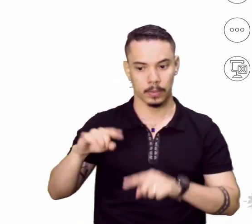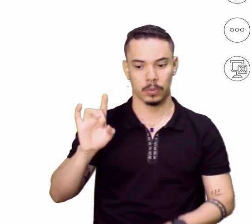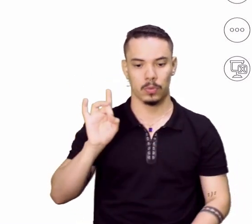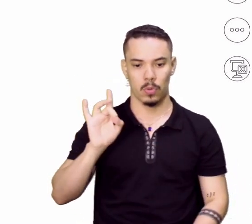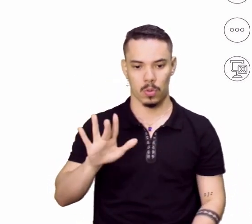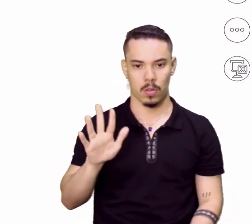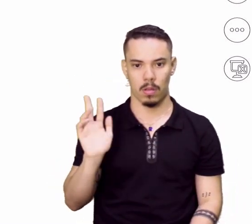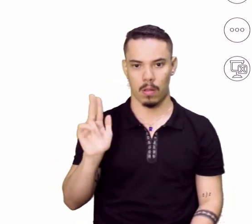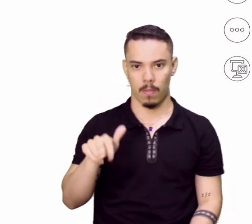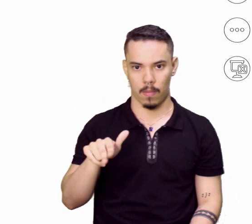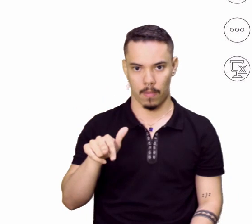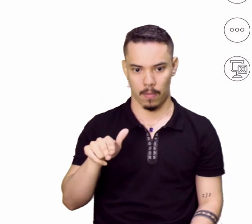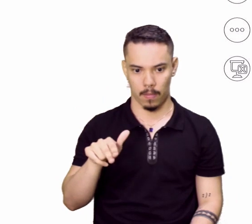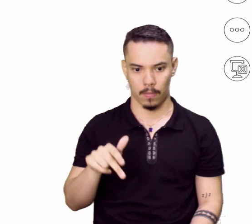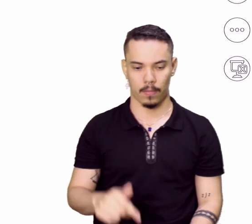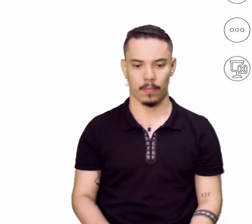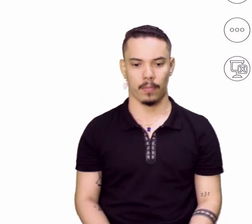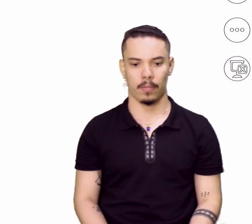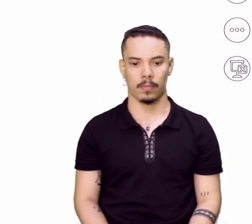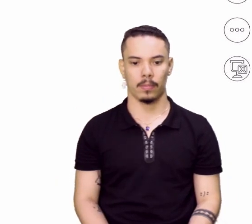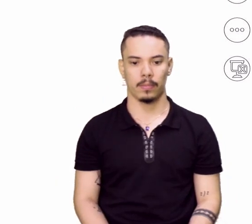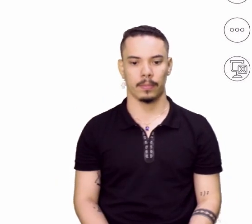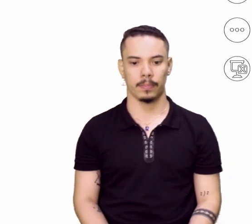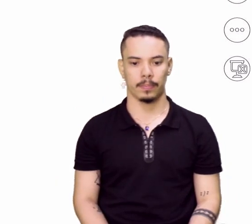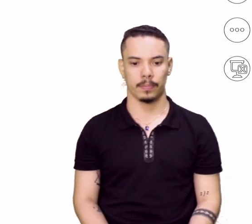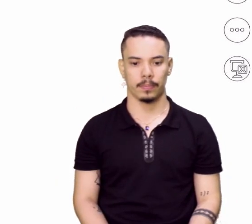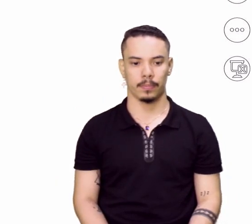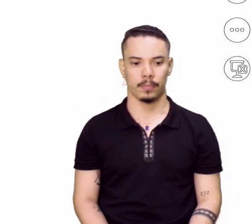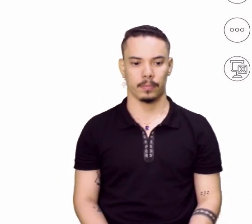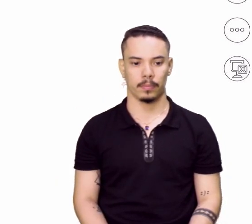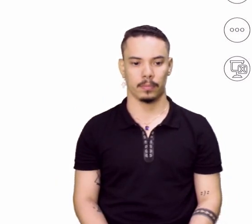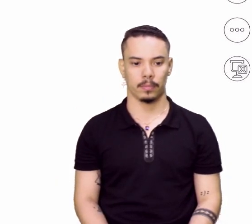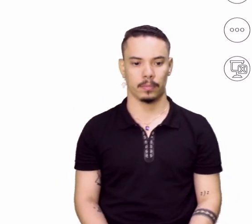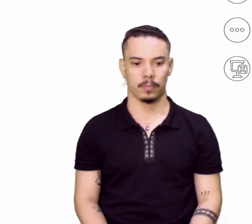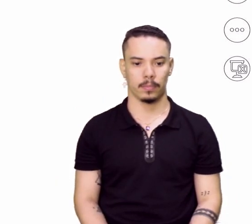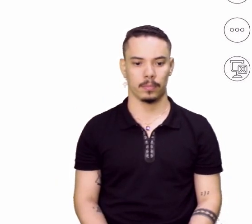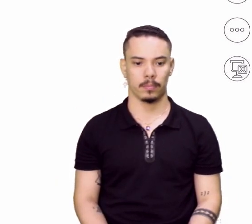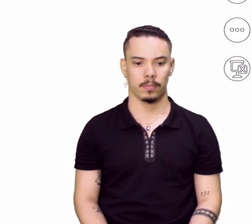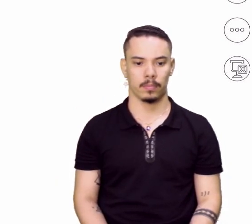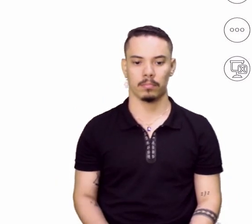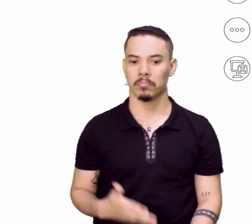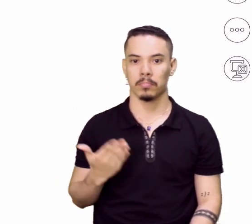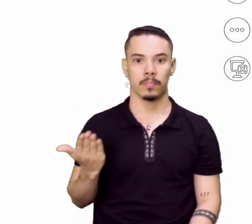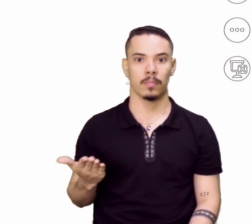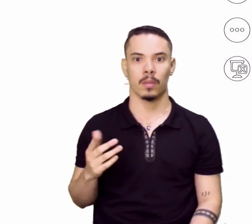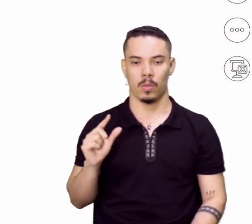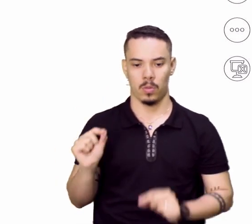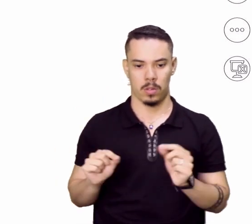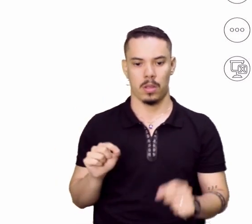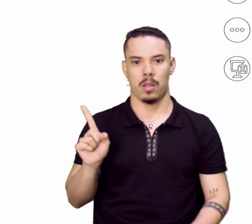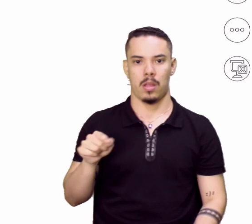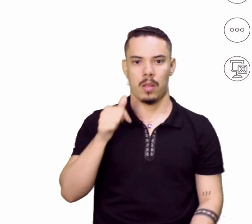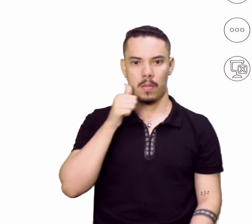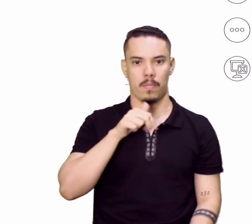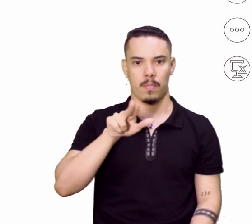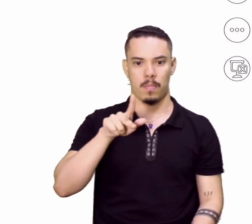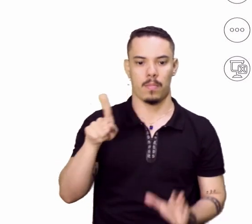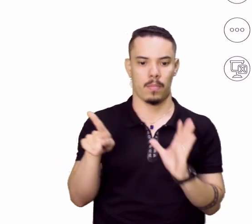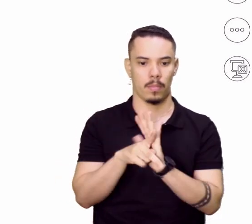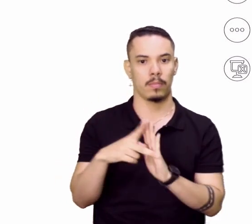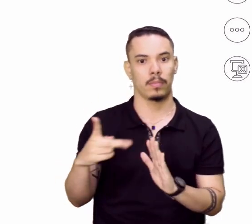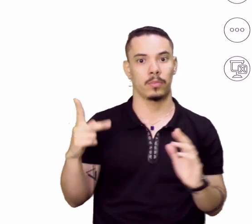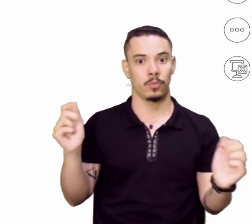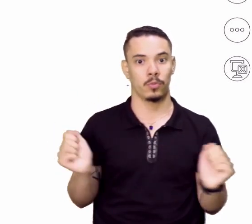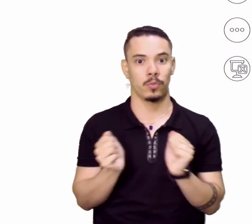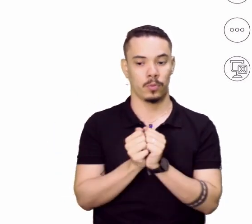apenas irmã aqui, né? O sister. Então, este é o Jack da qual a irmã dele ficará